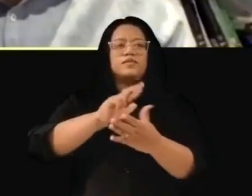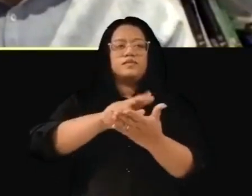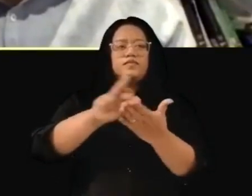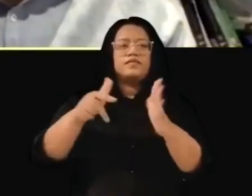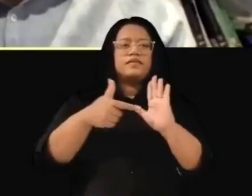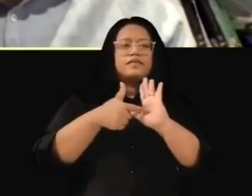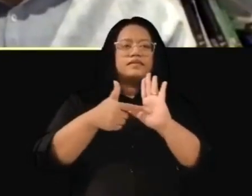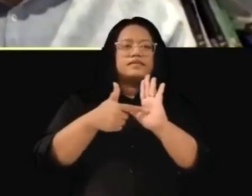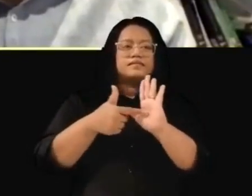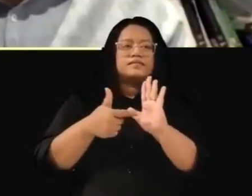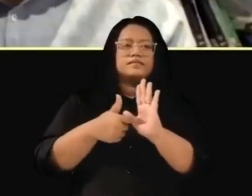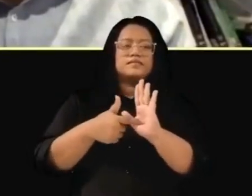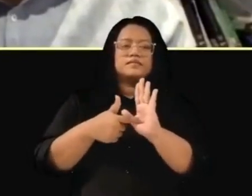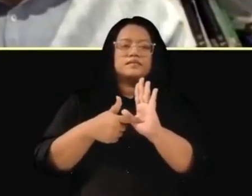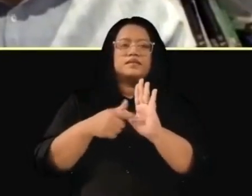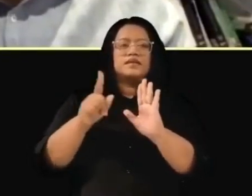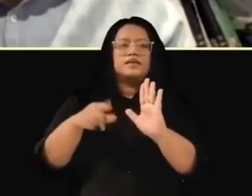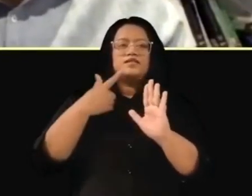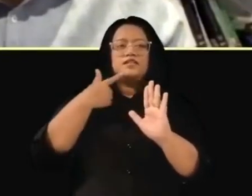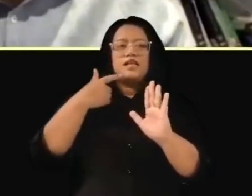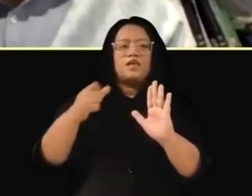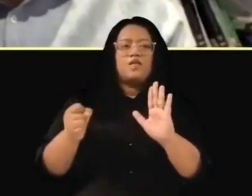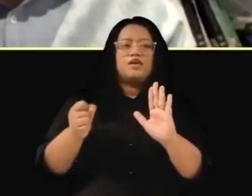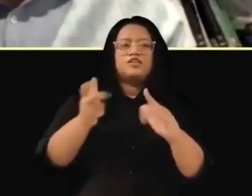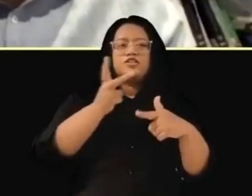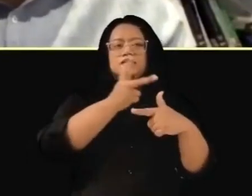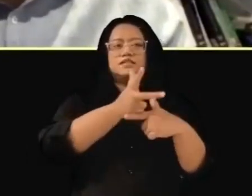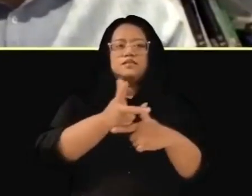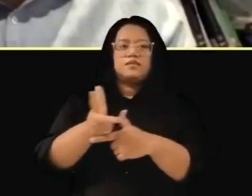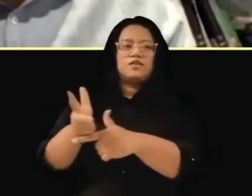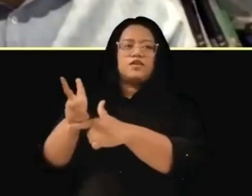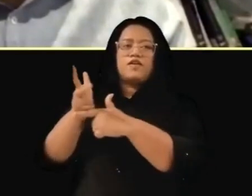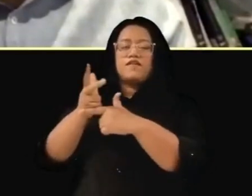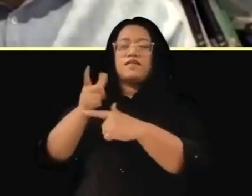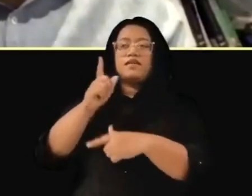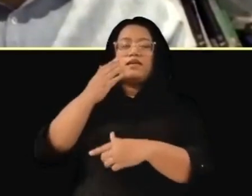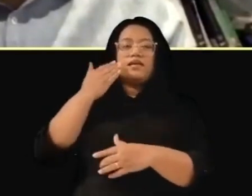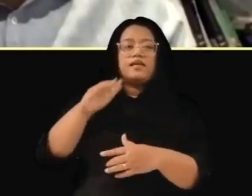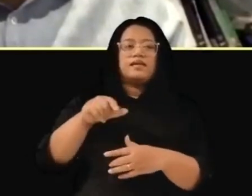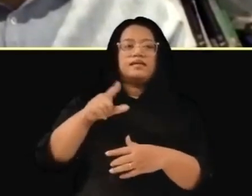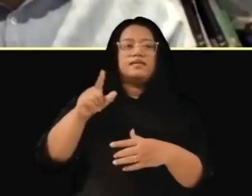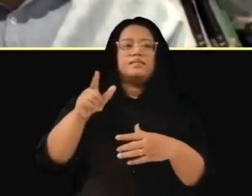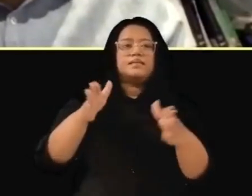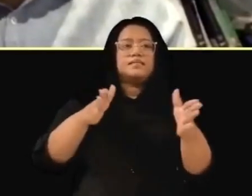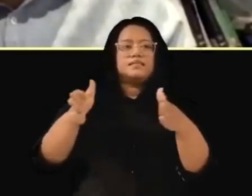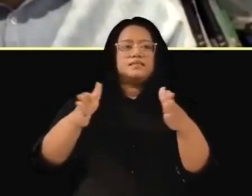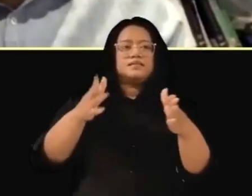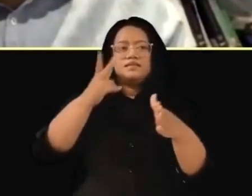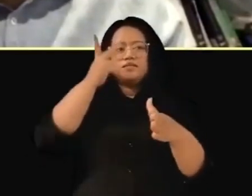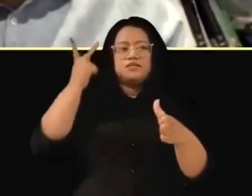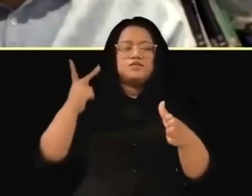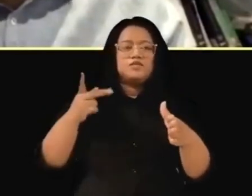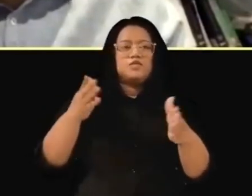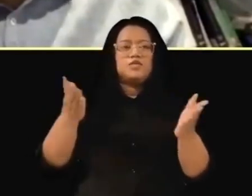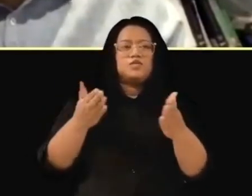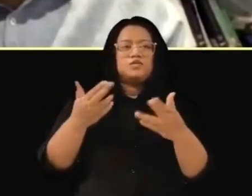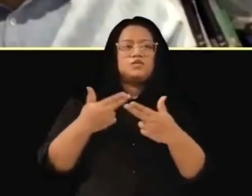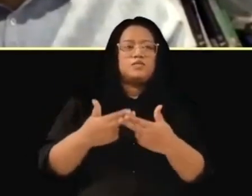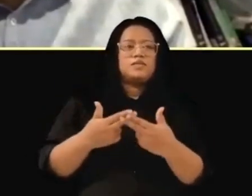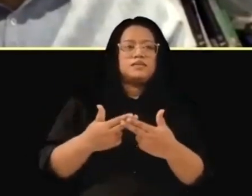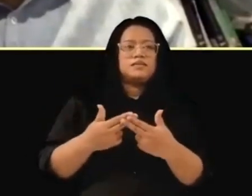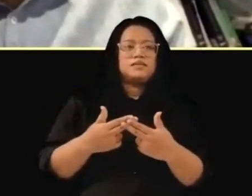outros tantos, né? Acho que a linguagem cinematográfica, especialmente para essa geração, eles são muito mais... Mas hoje, acho que eles não têm paciência de assistir um filme